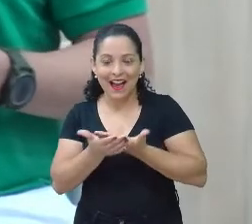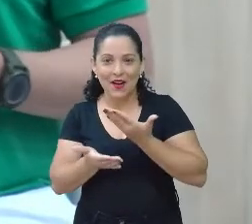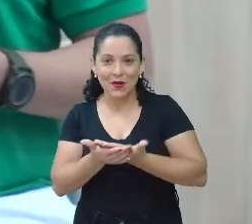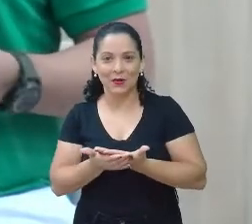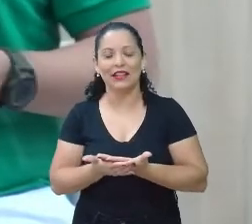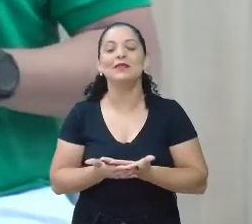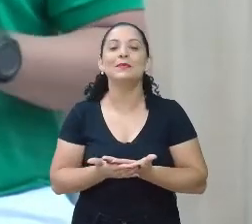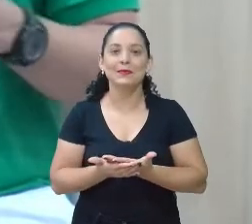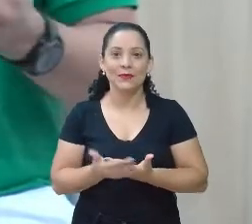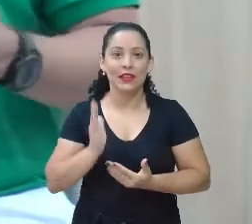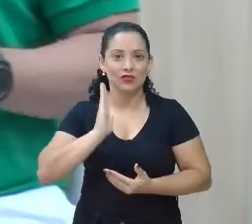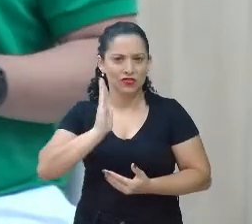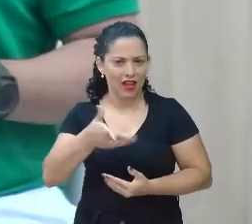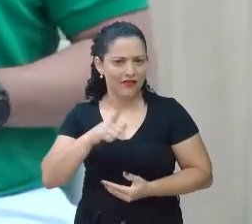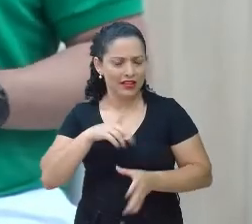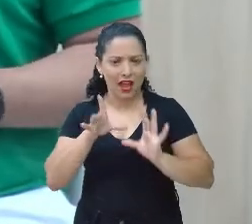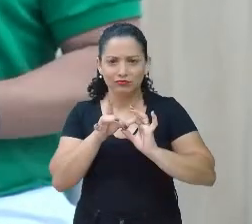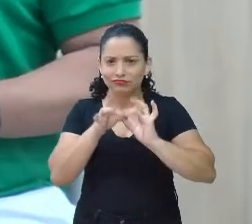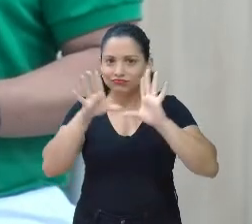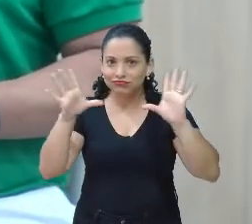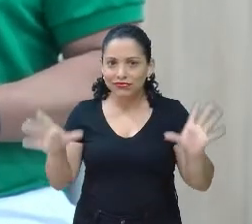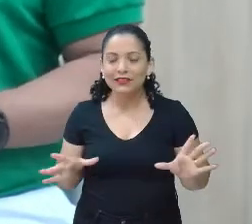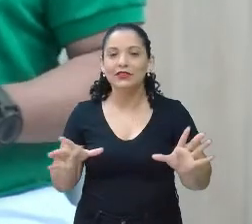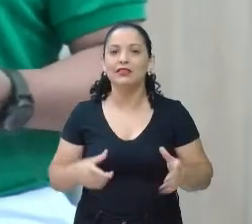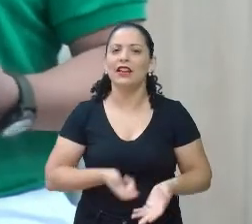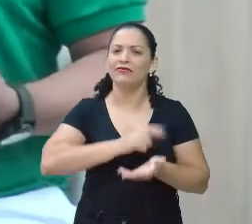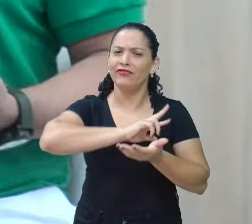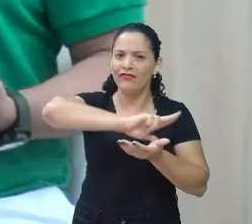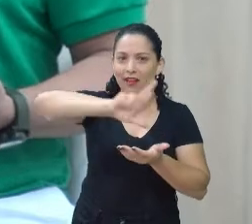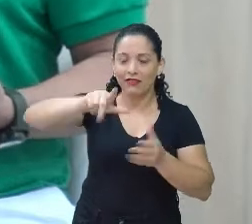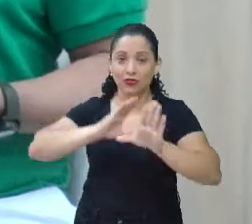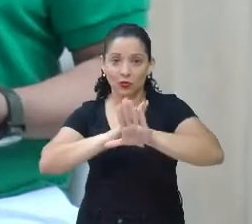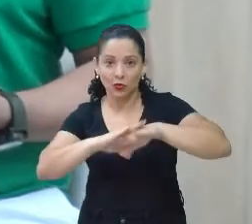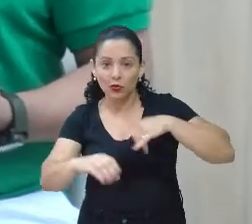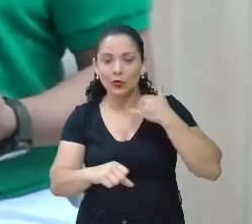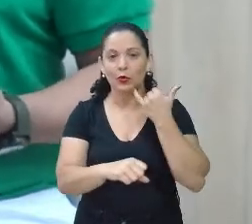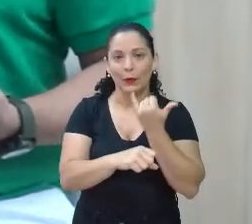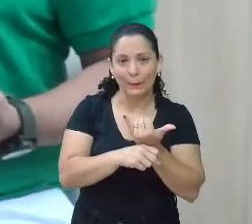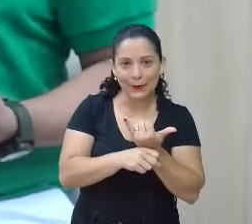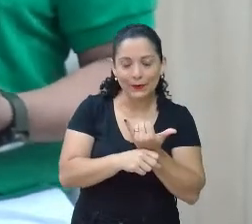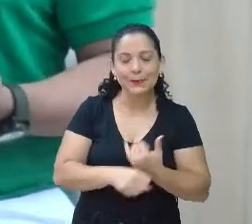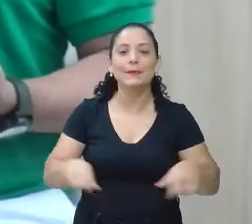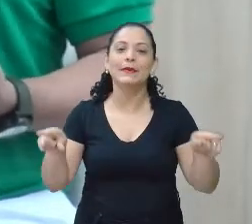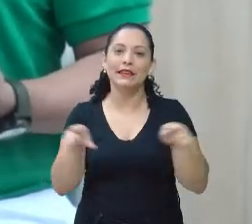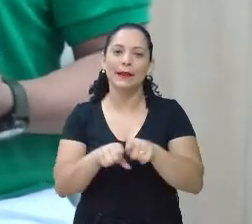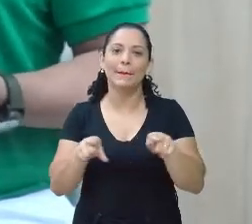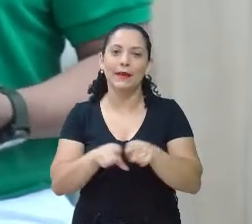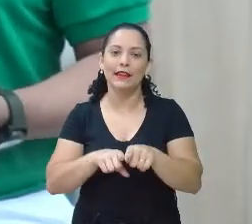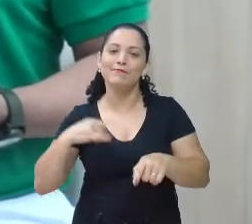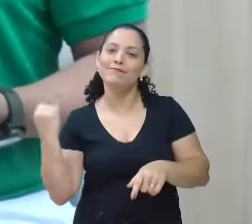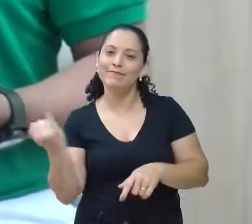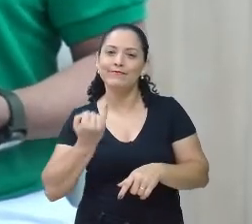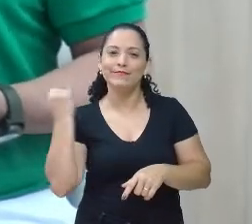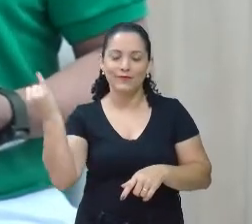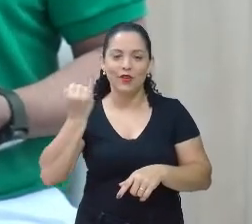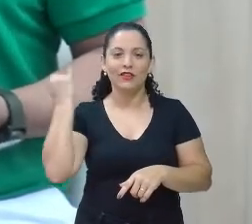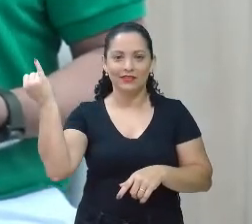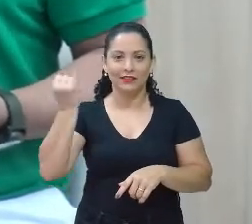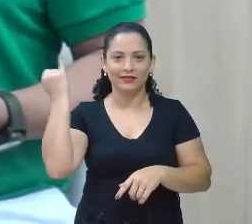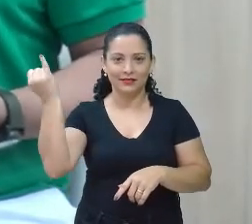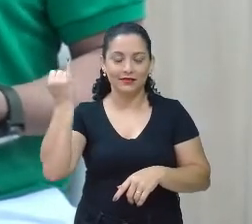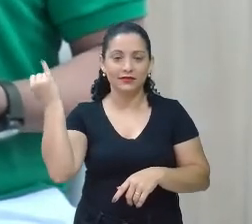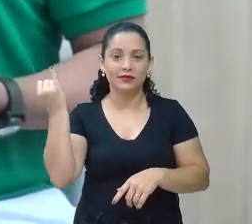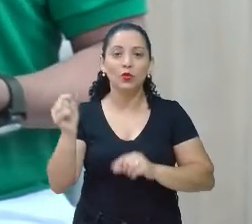como eu já falei, ele está disponível para você de várias formas, mas uma coisa muito importante é o seguinte, qualquer